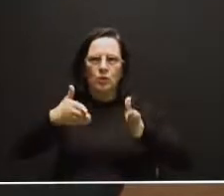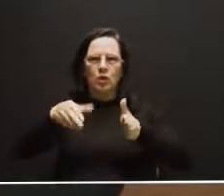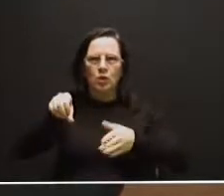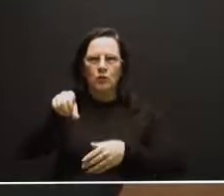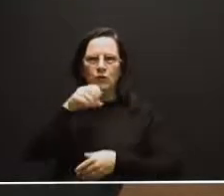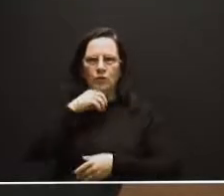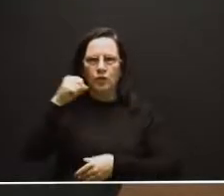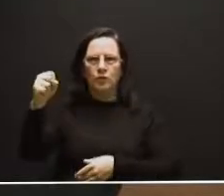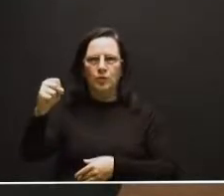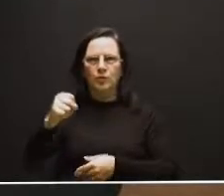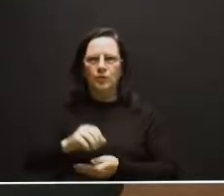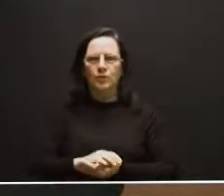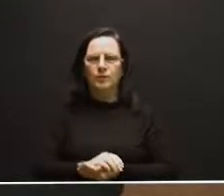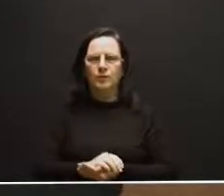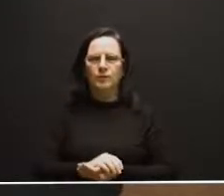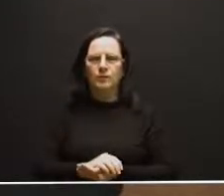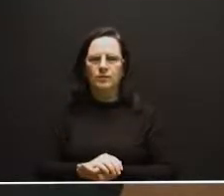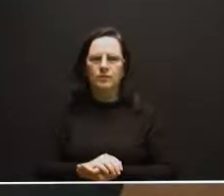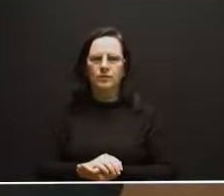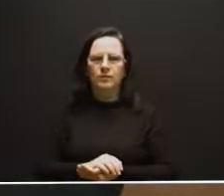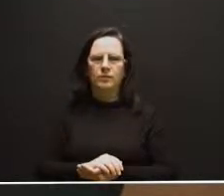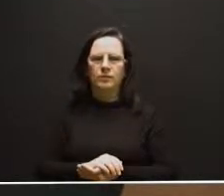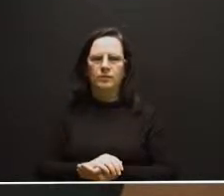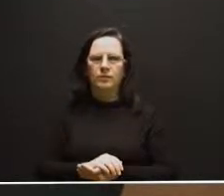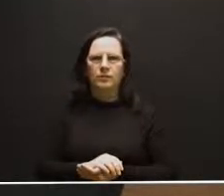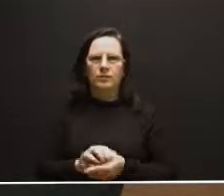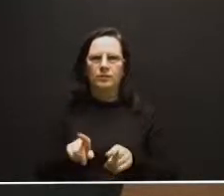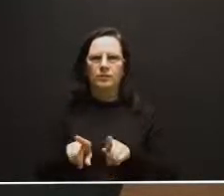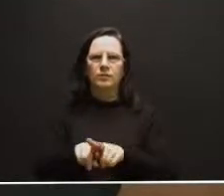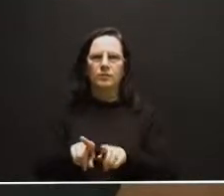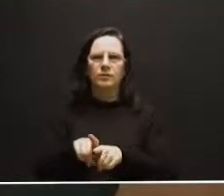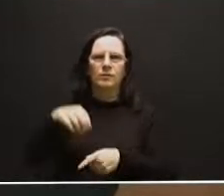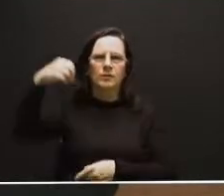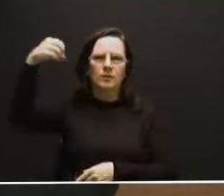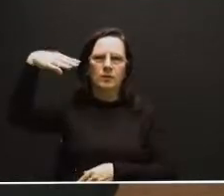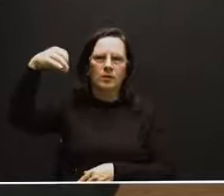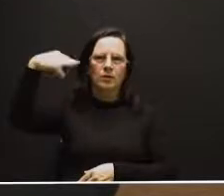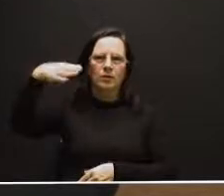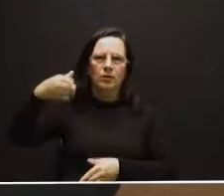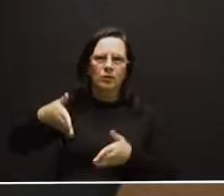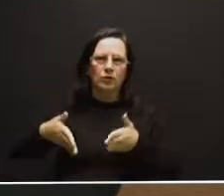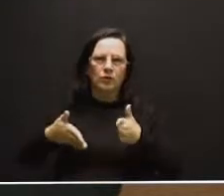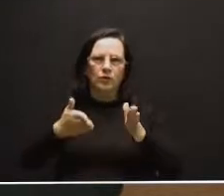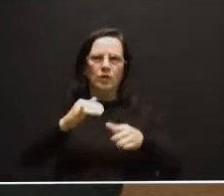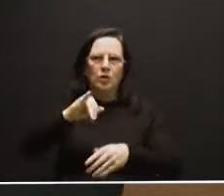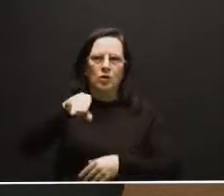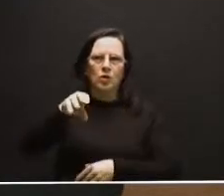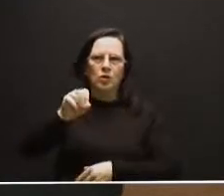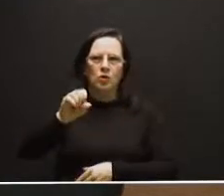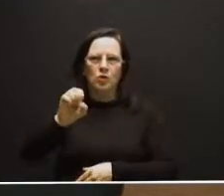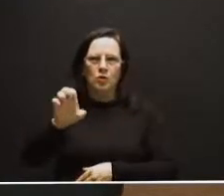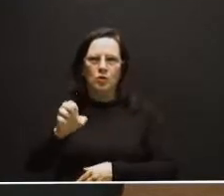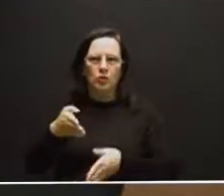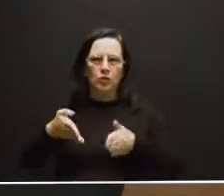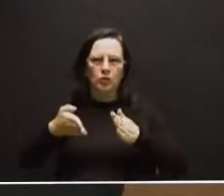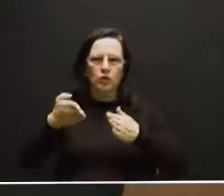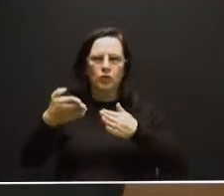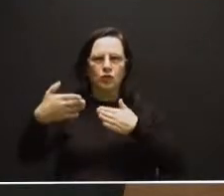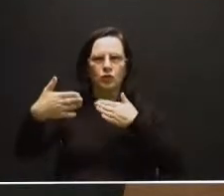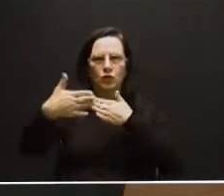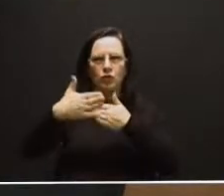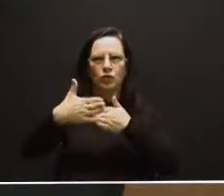em cadência manutenção na iluminação da estrada da vila são josé sentido jardim casqueiro